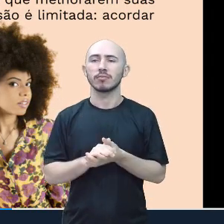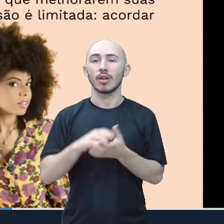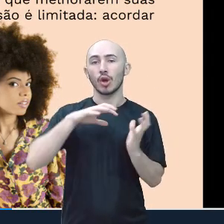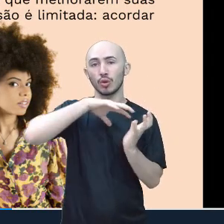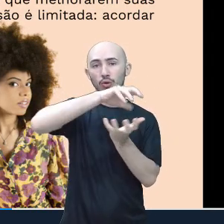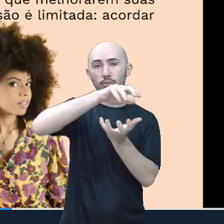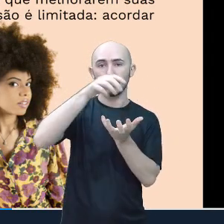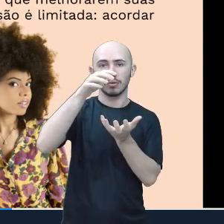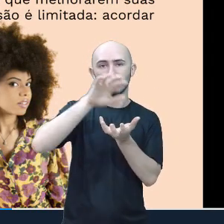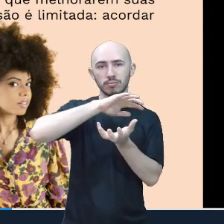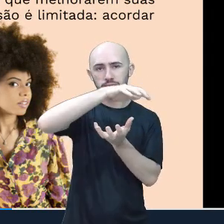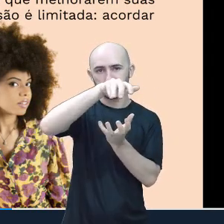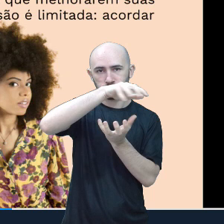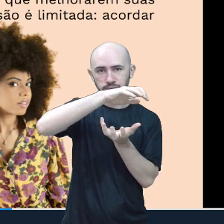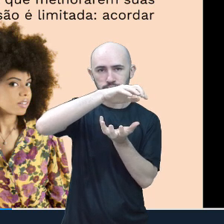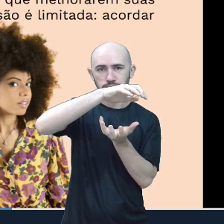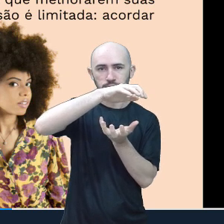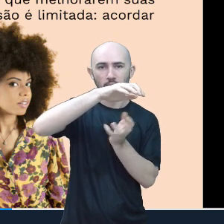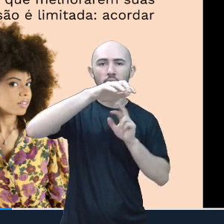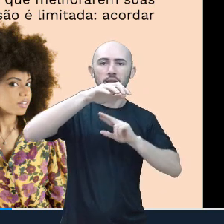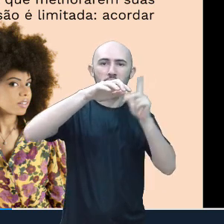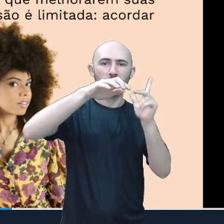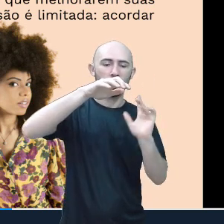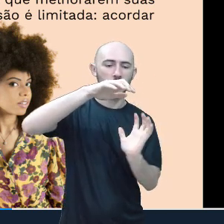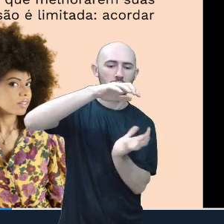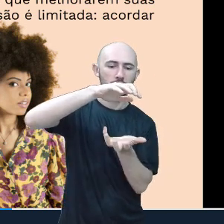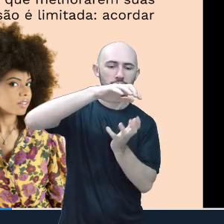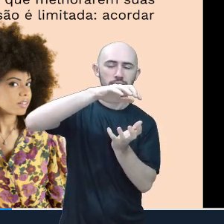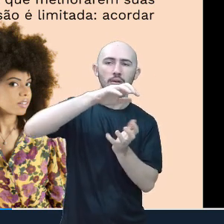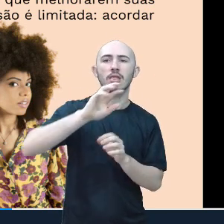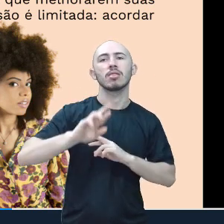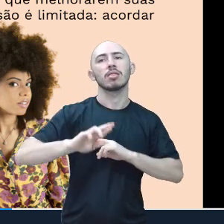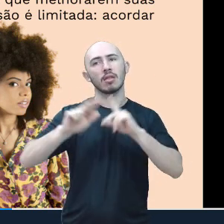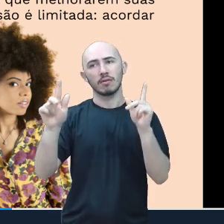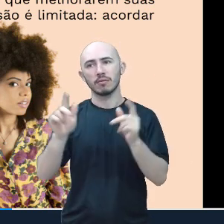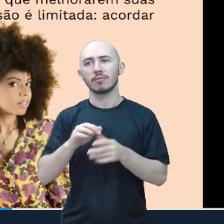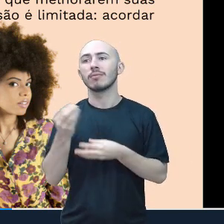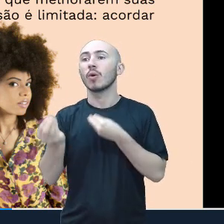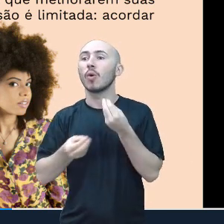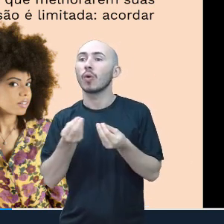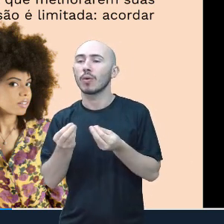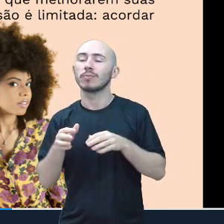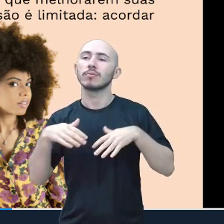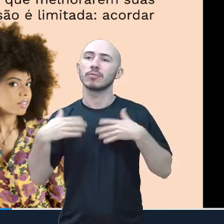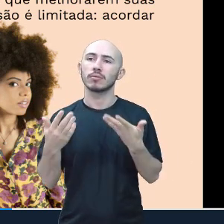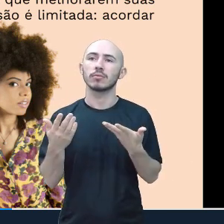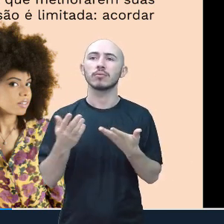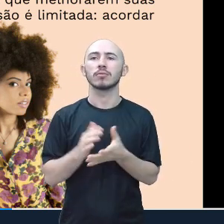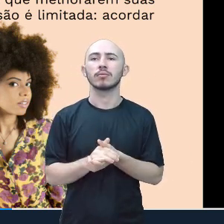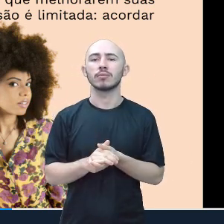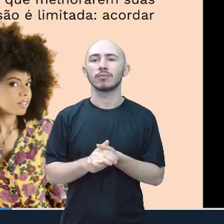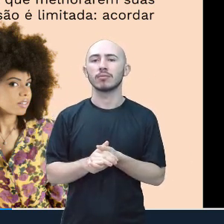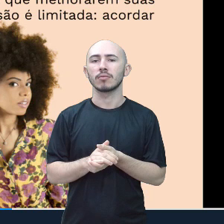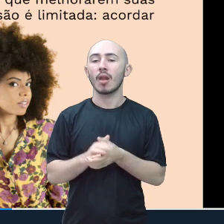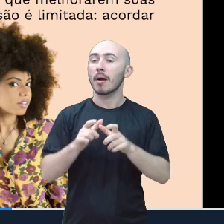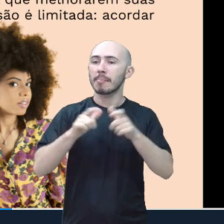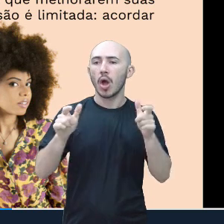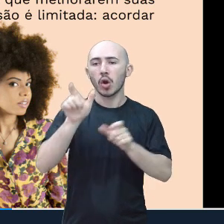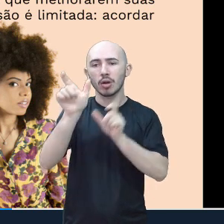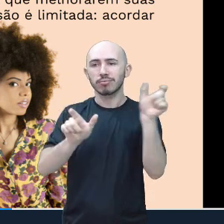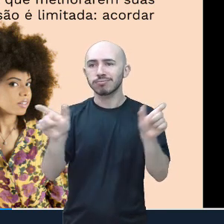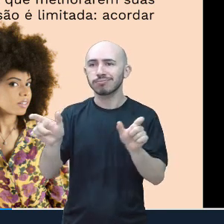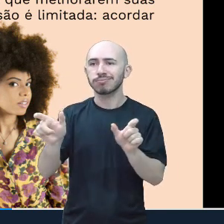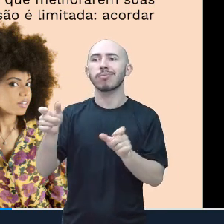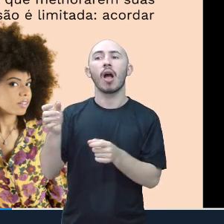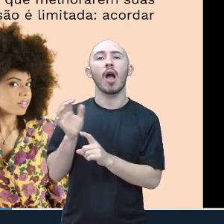Ocidente. O pré-preparo, como eu também estava falando. Para chegar onde eles estão, muitos dos grandes artistas começaram seu treinamento